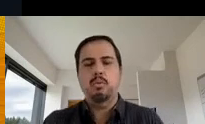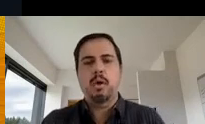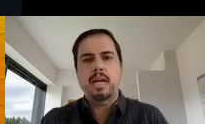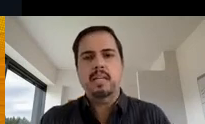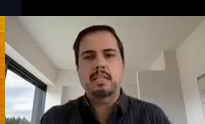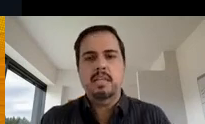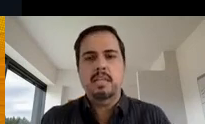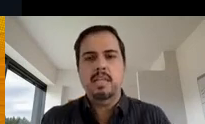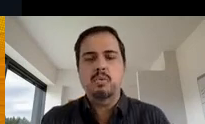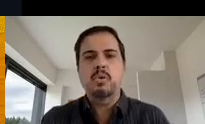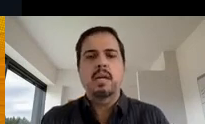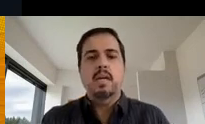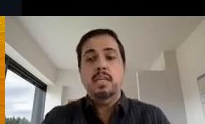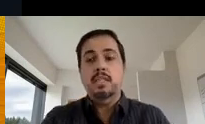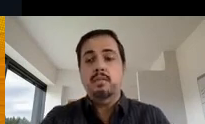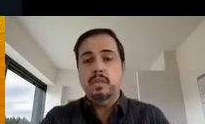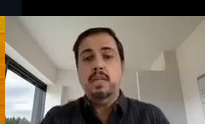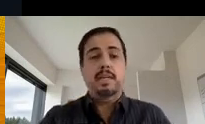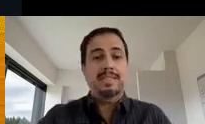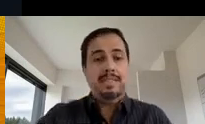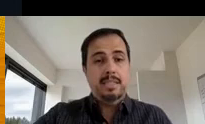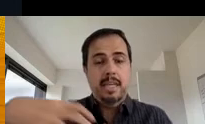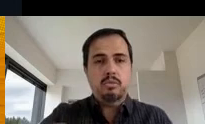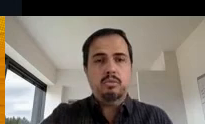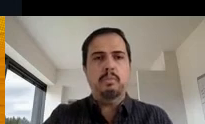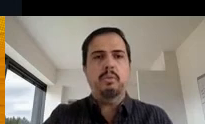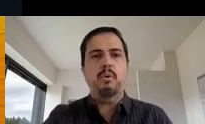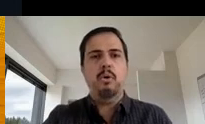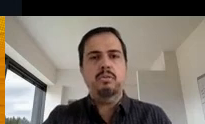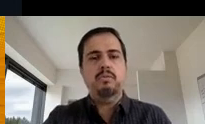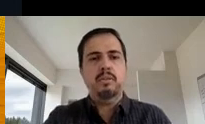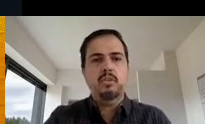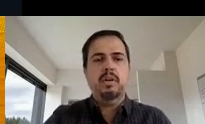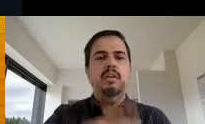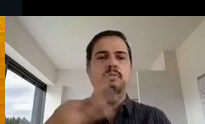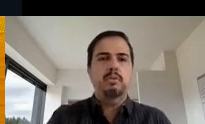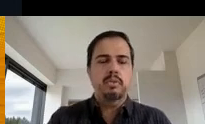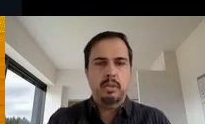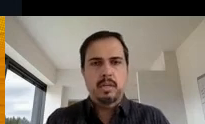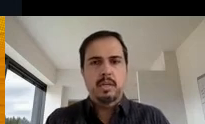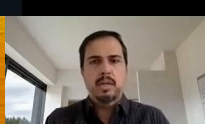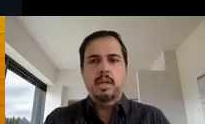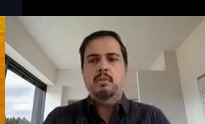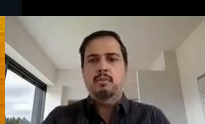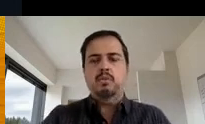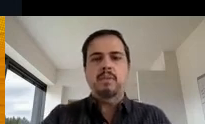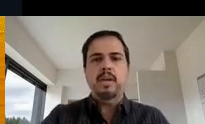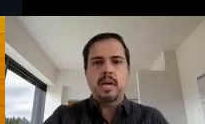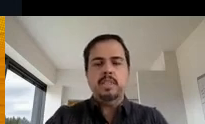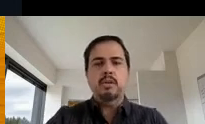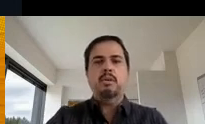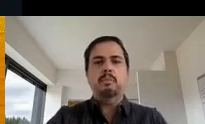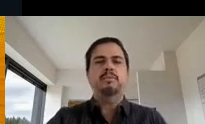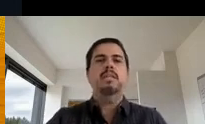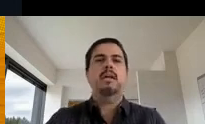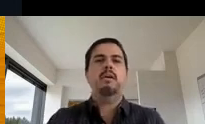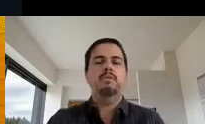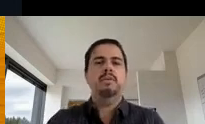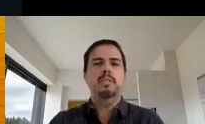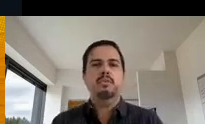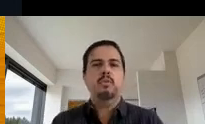existe de você atuar nesse nicho, de você, dentro do seu propósito, você fazer uma revolução. Tudo bem que foi a